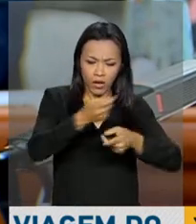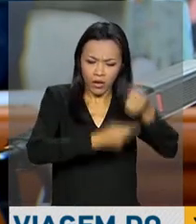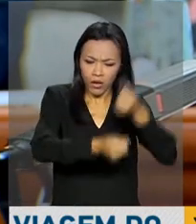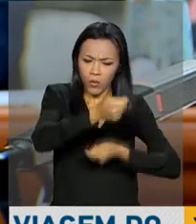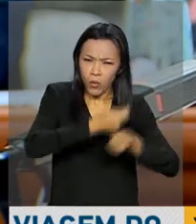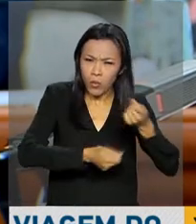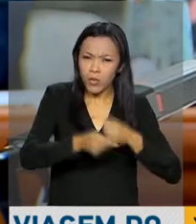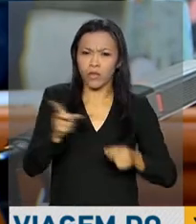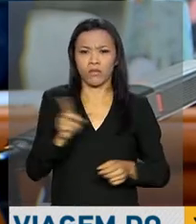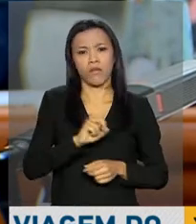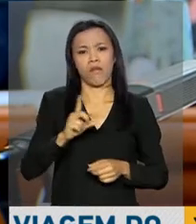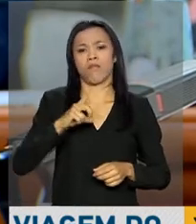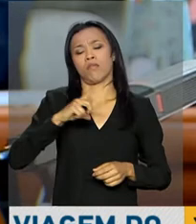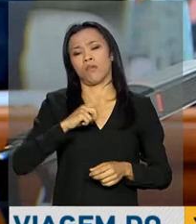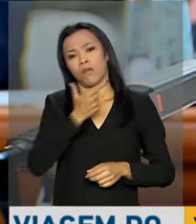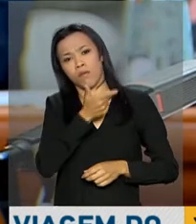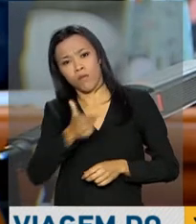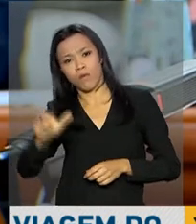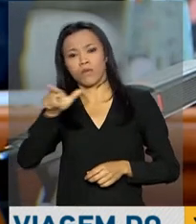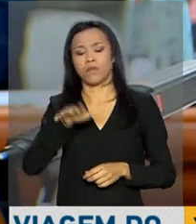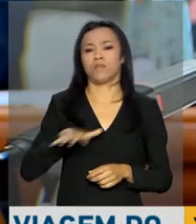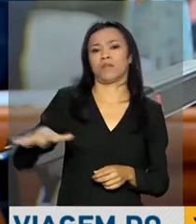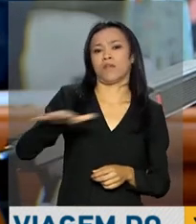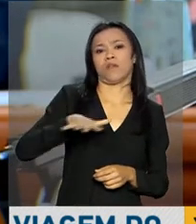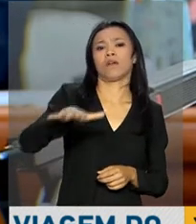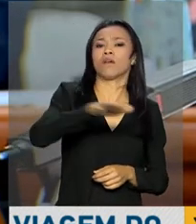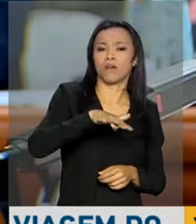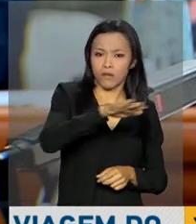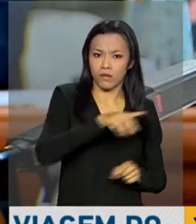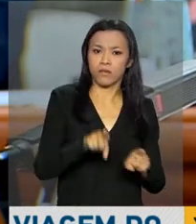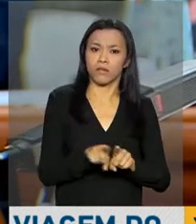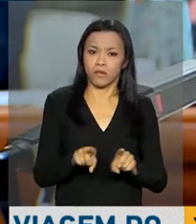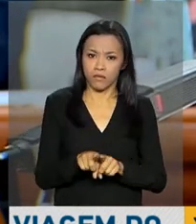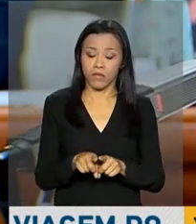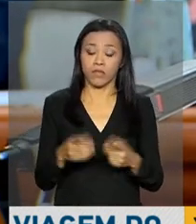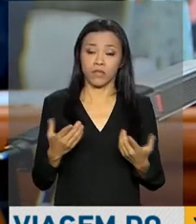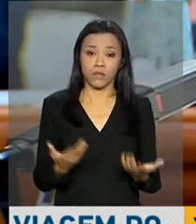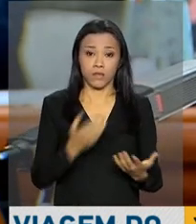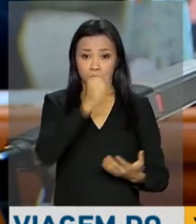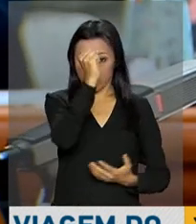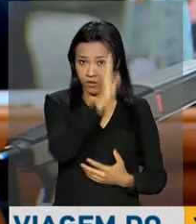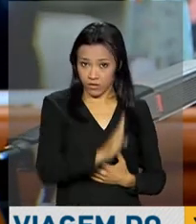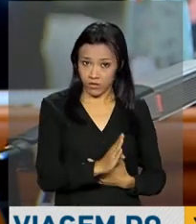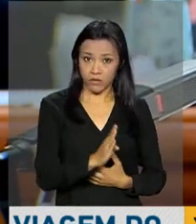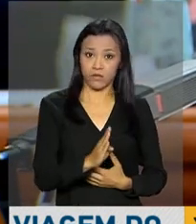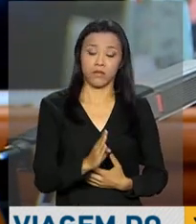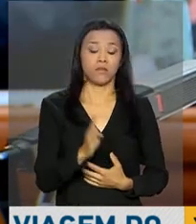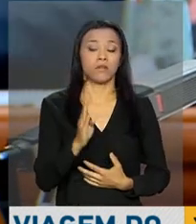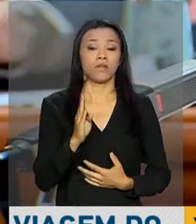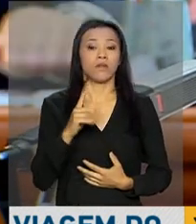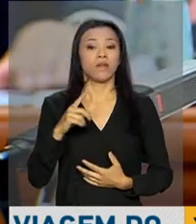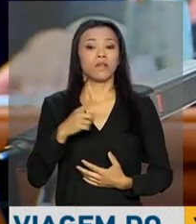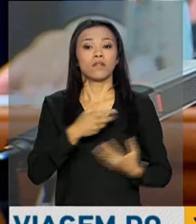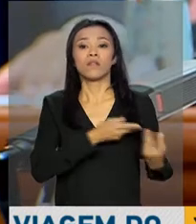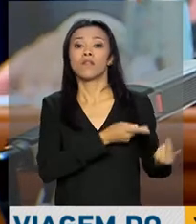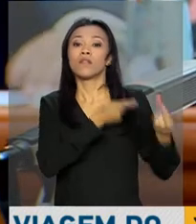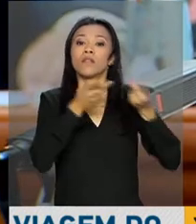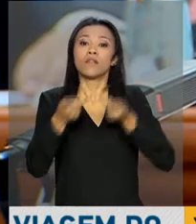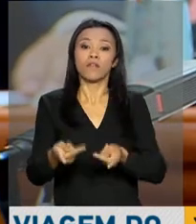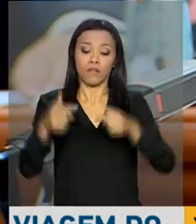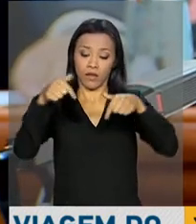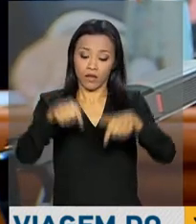trabalhos expandiram-se para as mais variadas áreas. O Brasil trouxe a esta cúpula